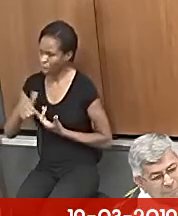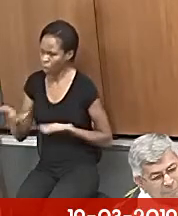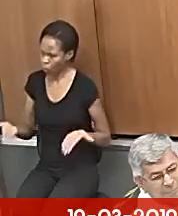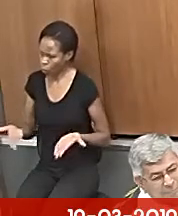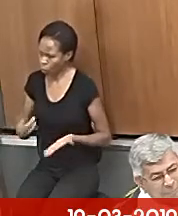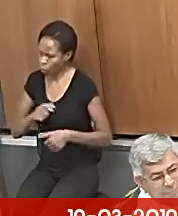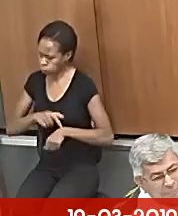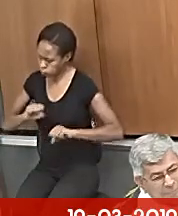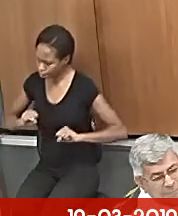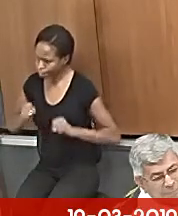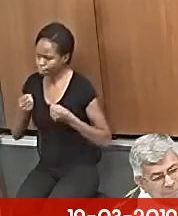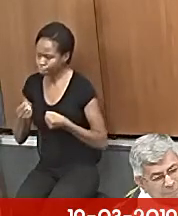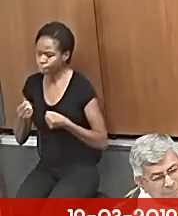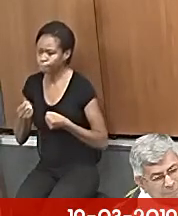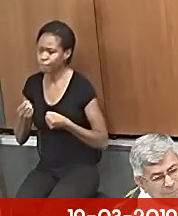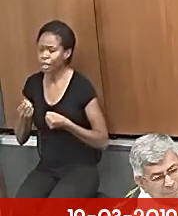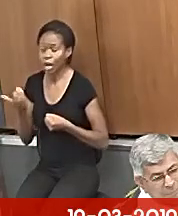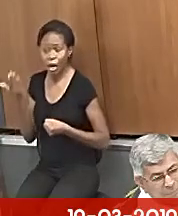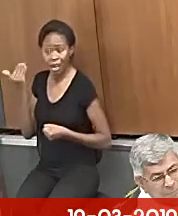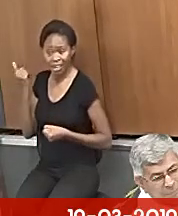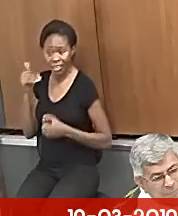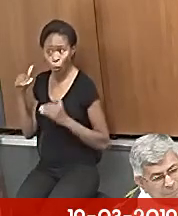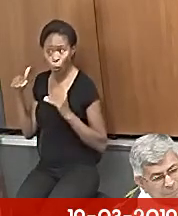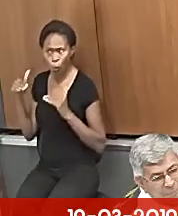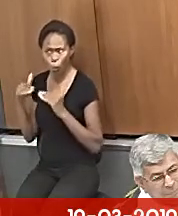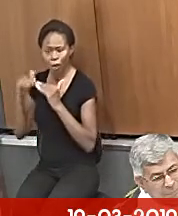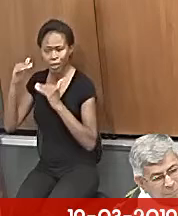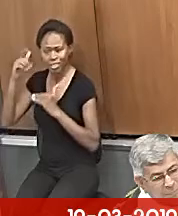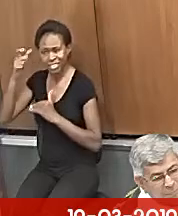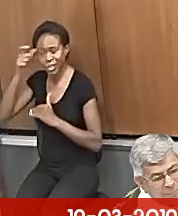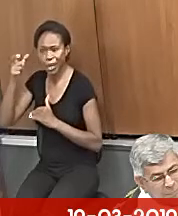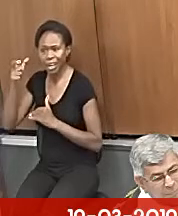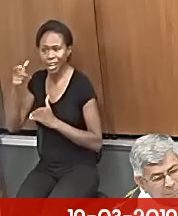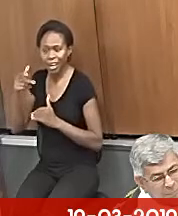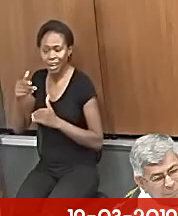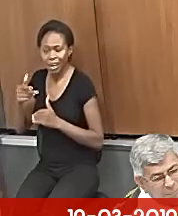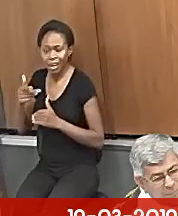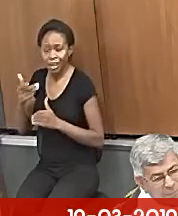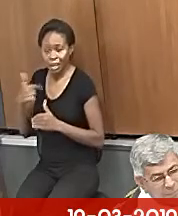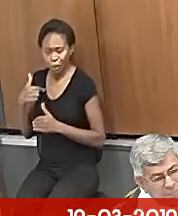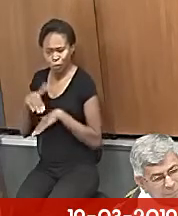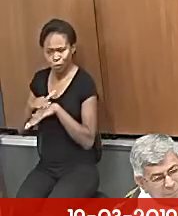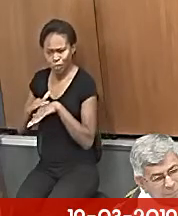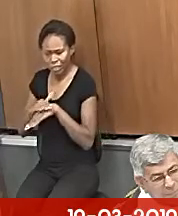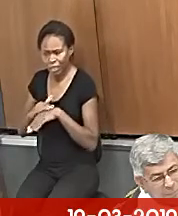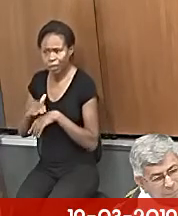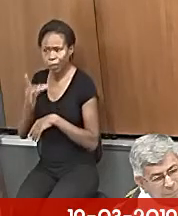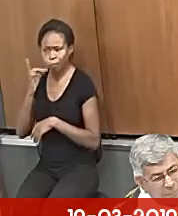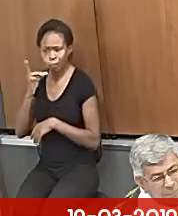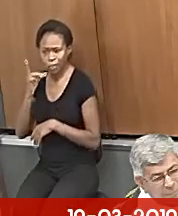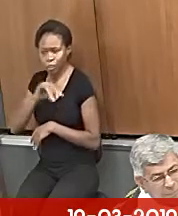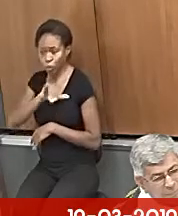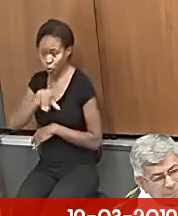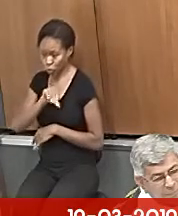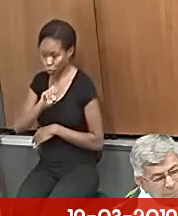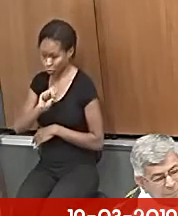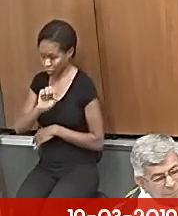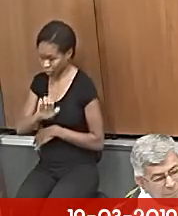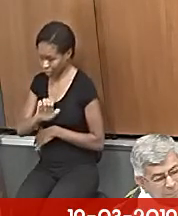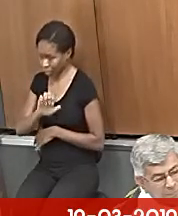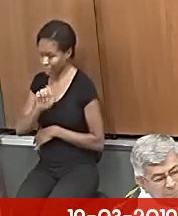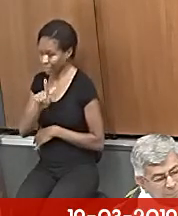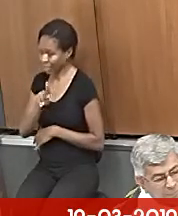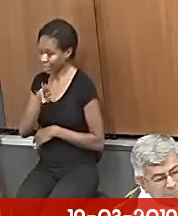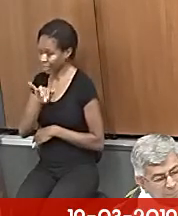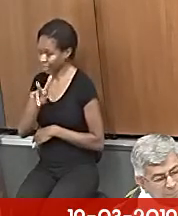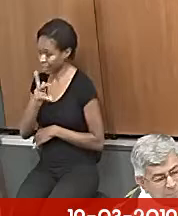né o outro dia coincidentemente foi por acaso conversando deputados a mulher ele né eu